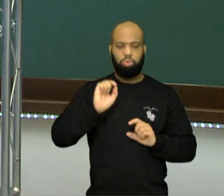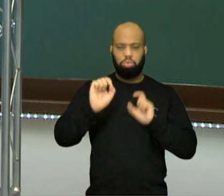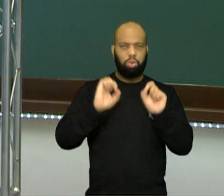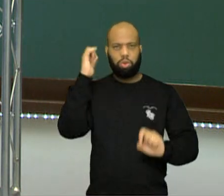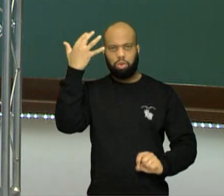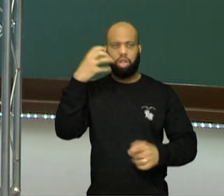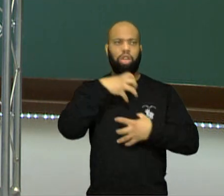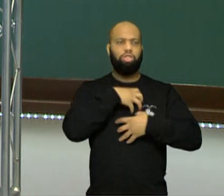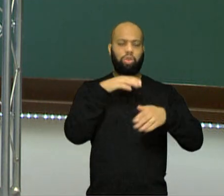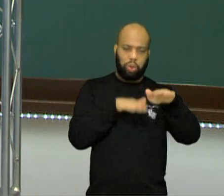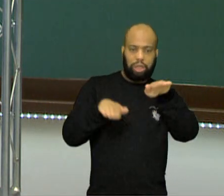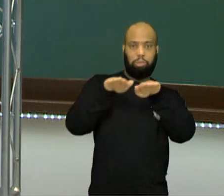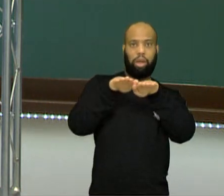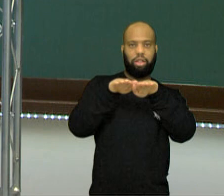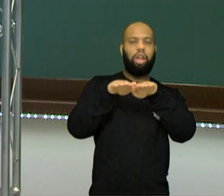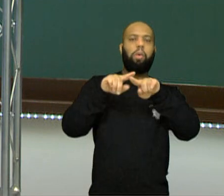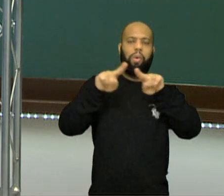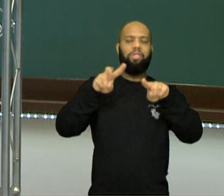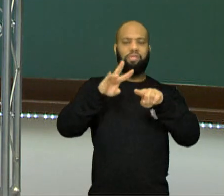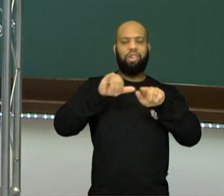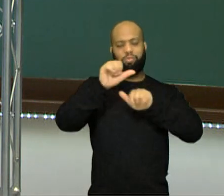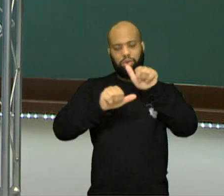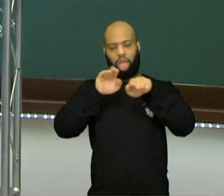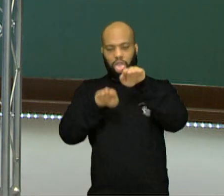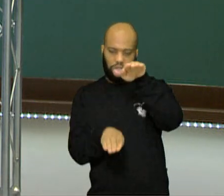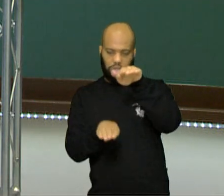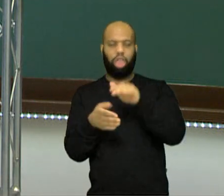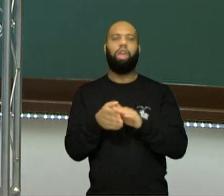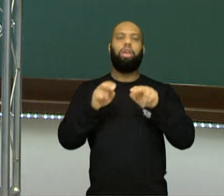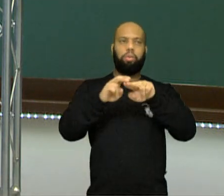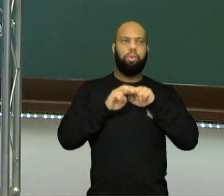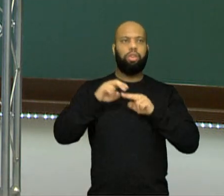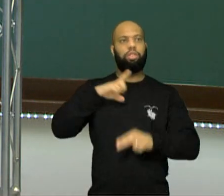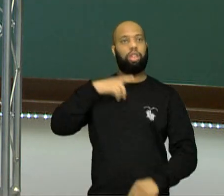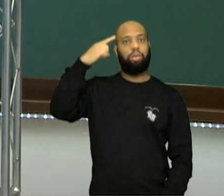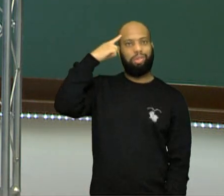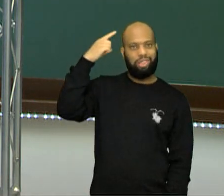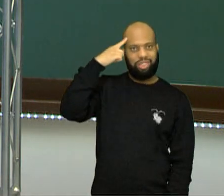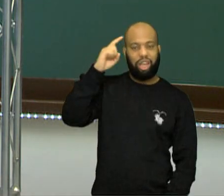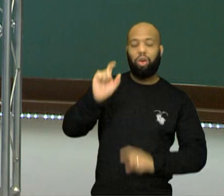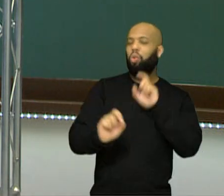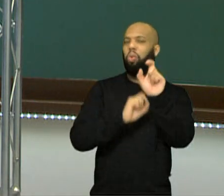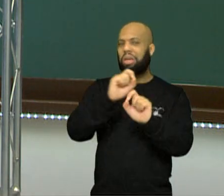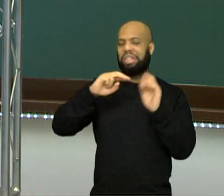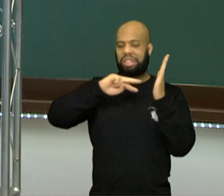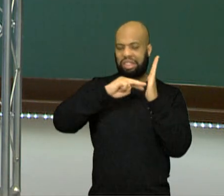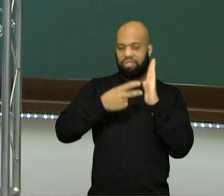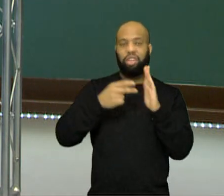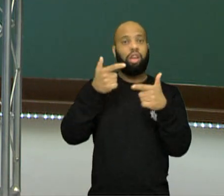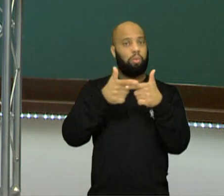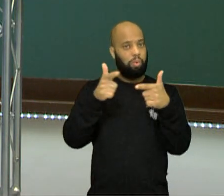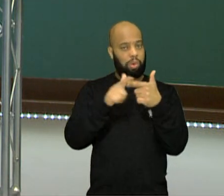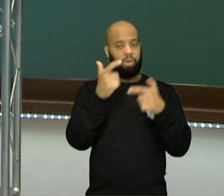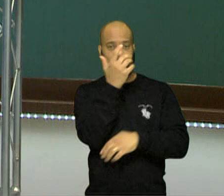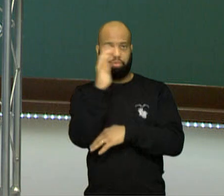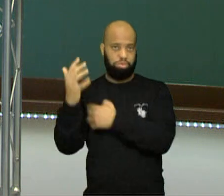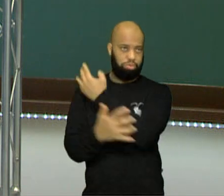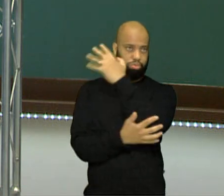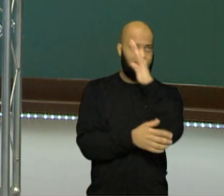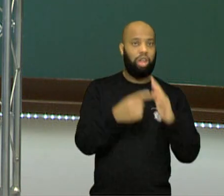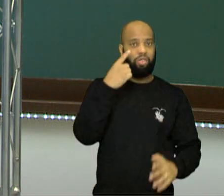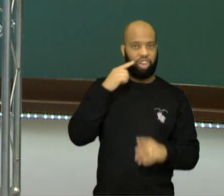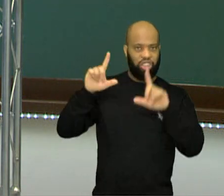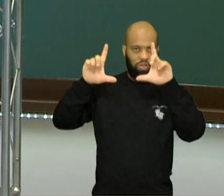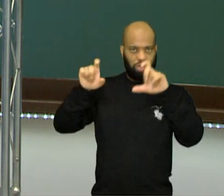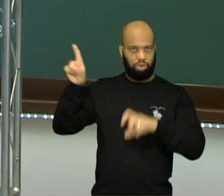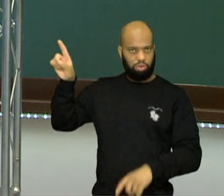forma equilibrada vai ser modificado. Então, por isso que a gente tem que pensar no que é o problema ambiental. E a imagem ali